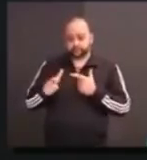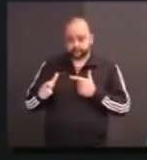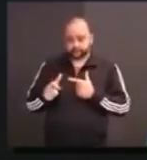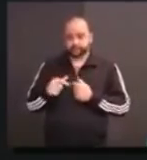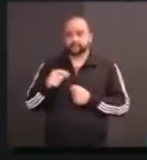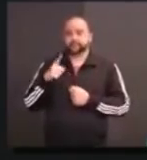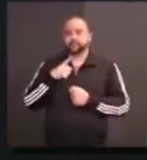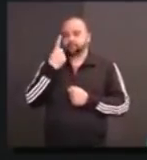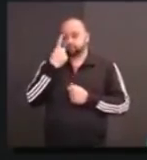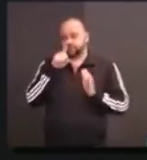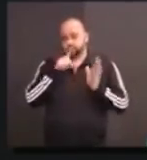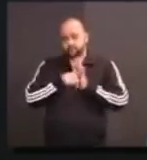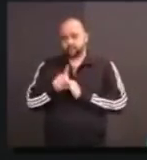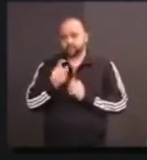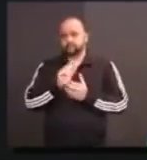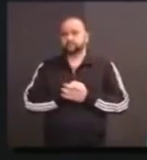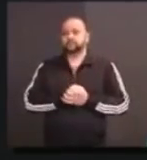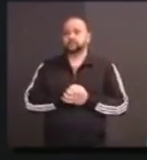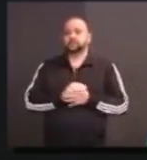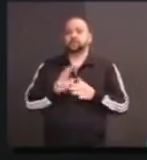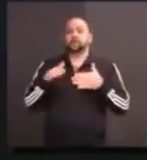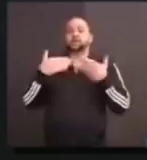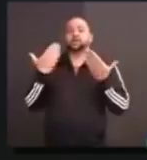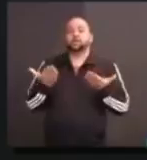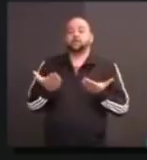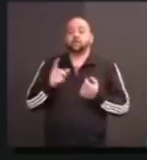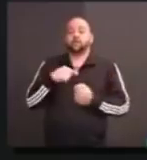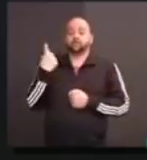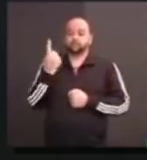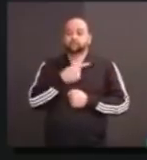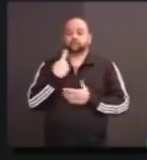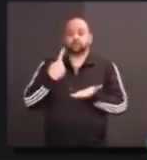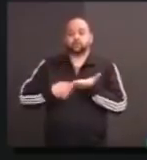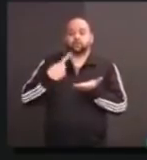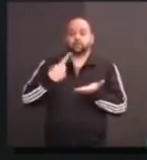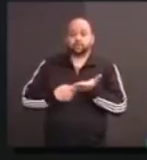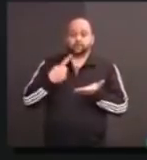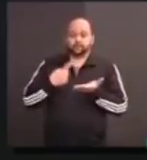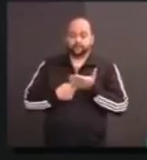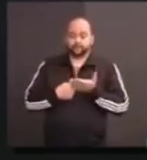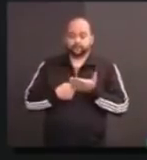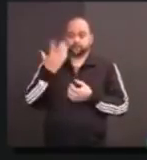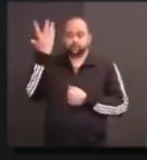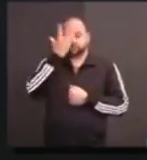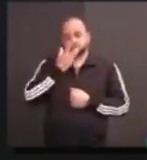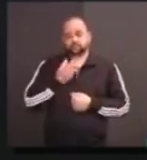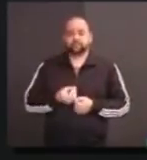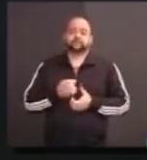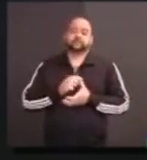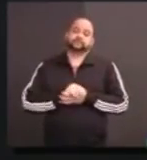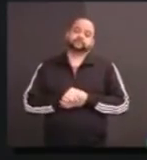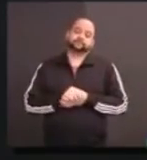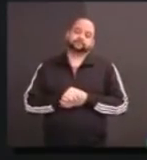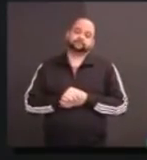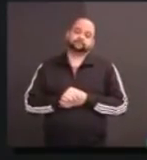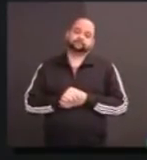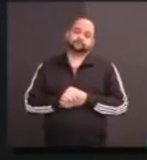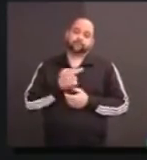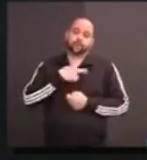uma pergunta: qual que é o nosso compromisso com a causa?